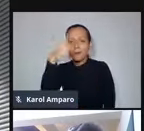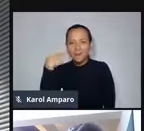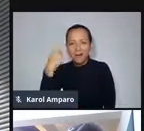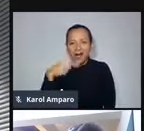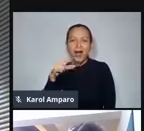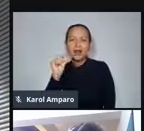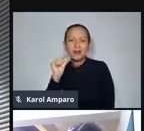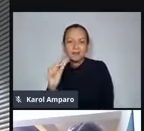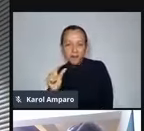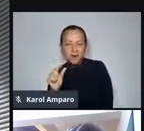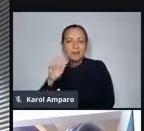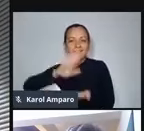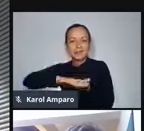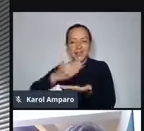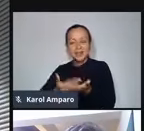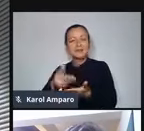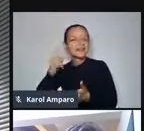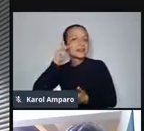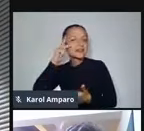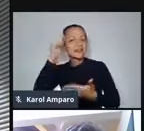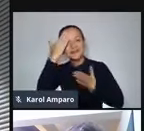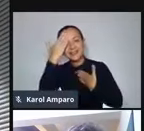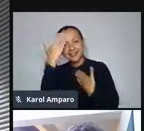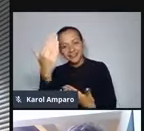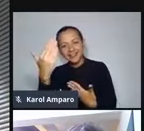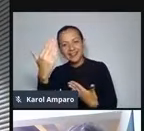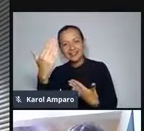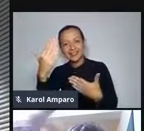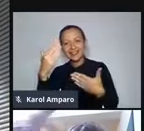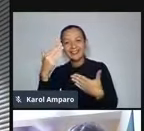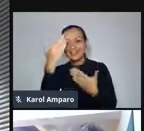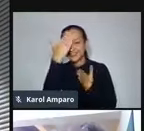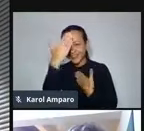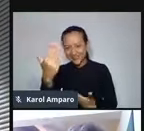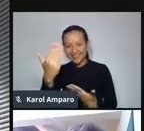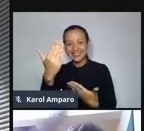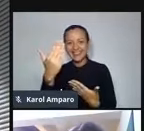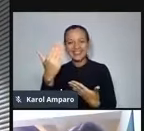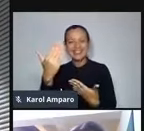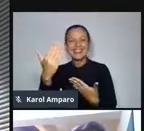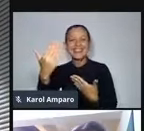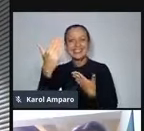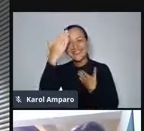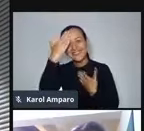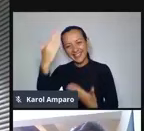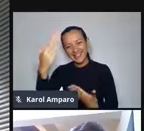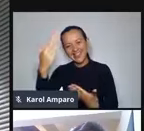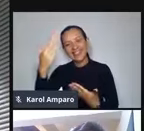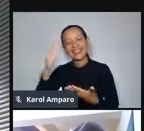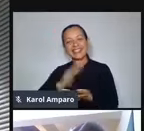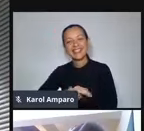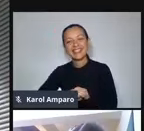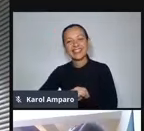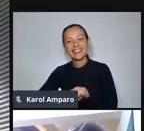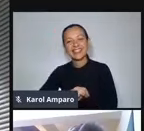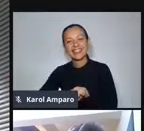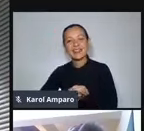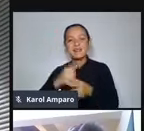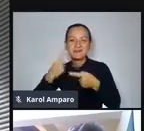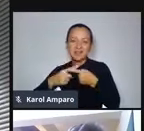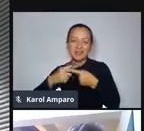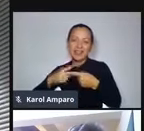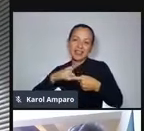conosco. Carol, muito obrigado. Ó, obrigado. E sei que você tem